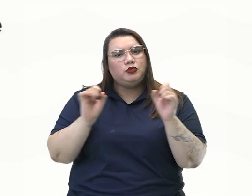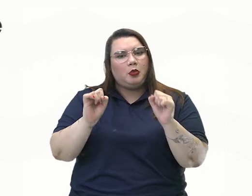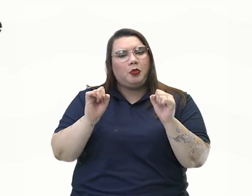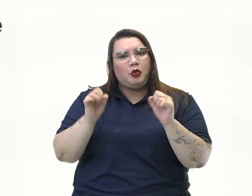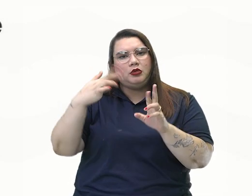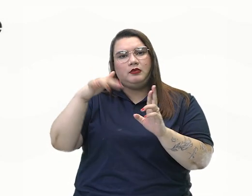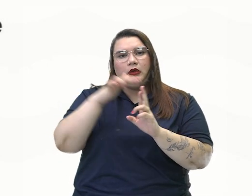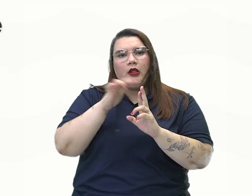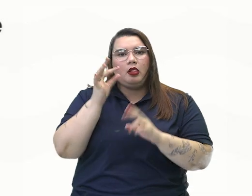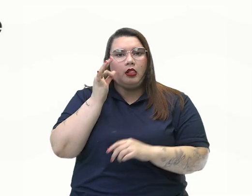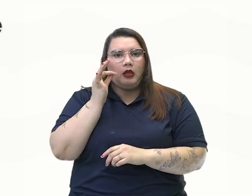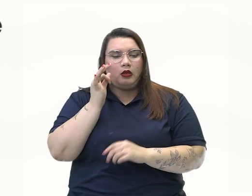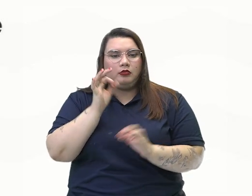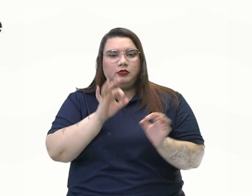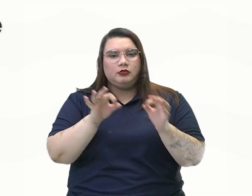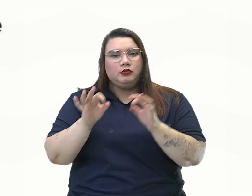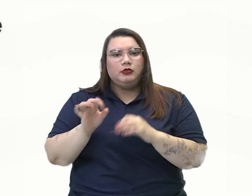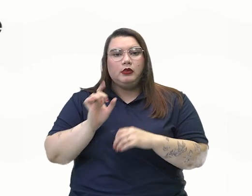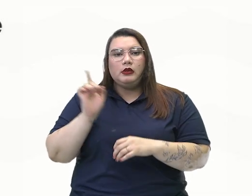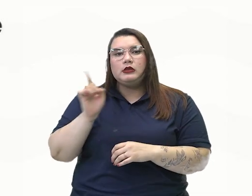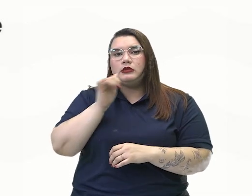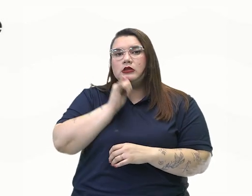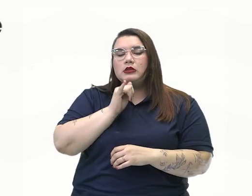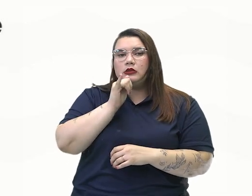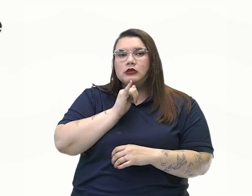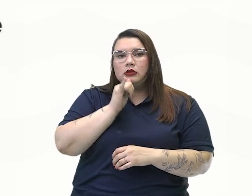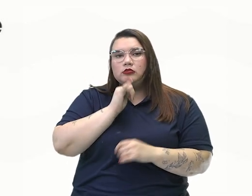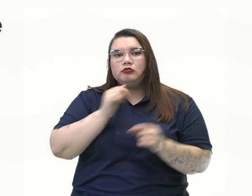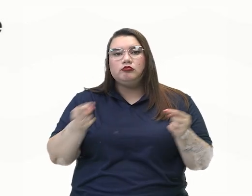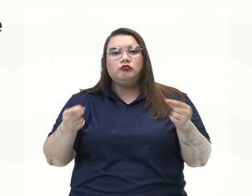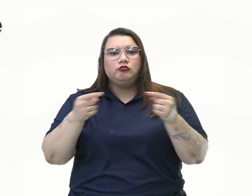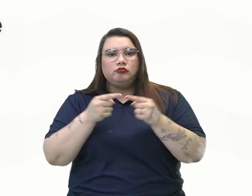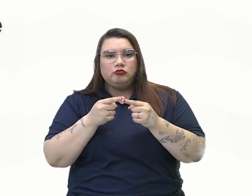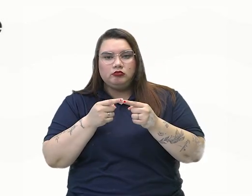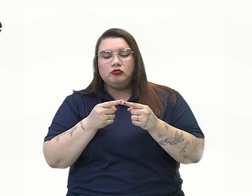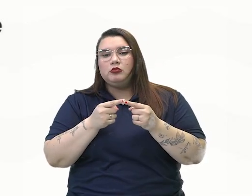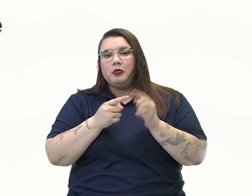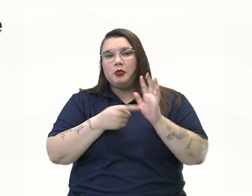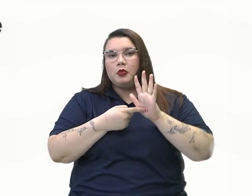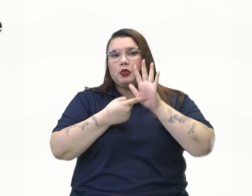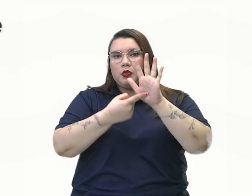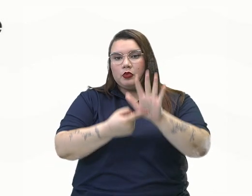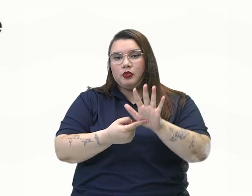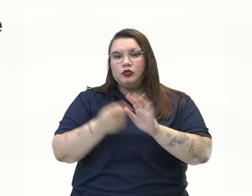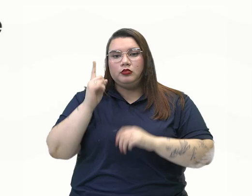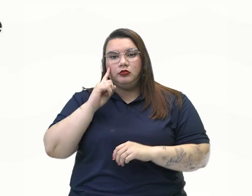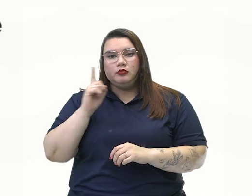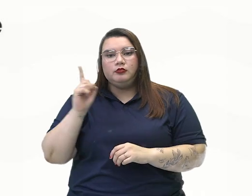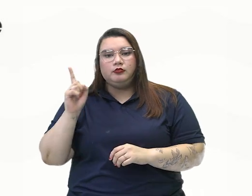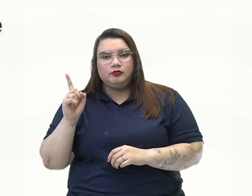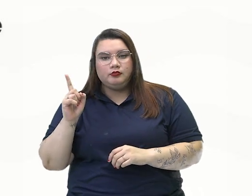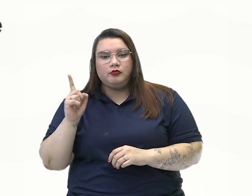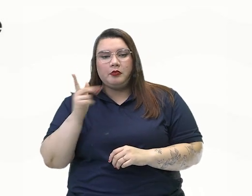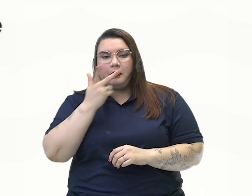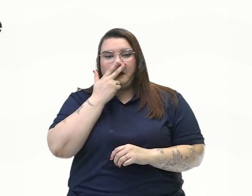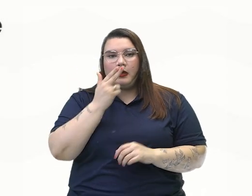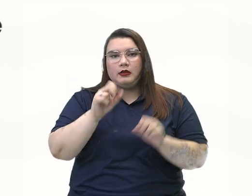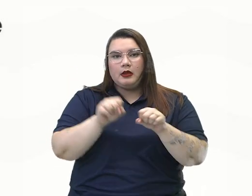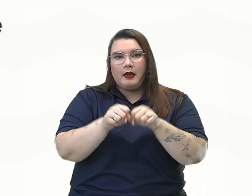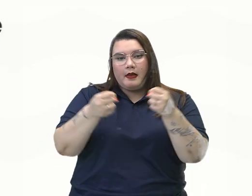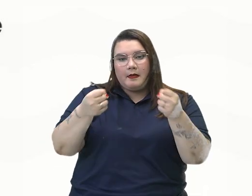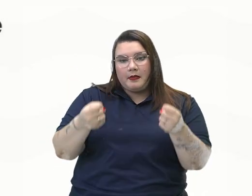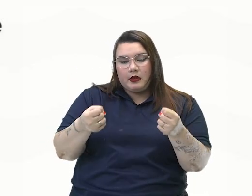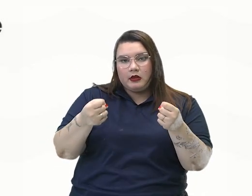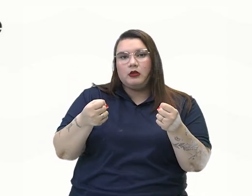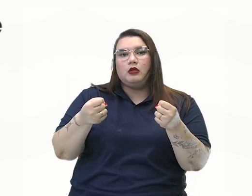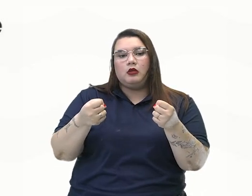a um lápis. Aí temos que o exemplo do cotidiano, o canudo que aparece, ele aparece quebrado,